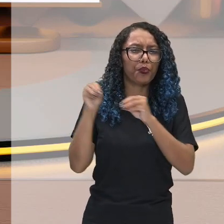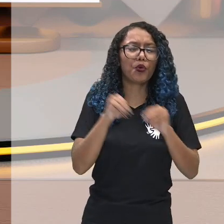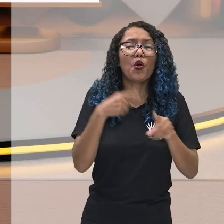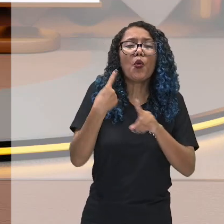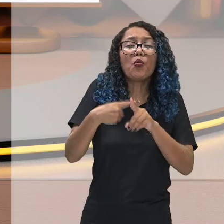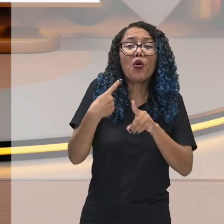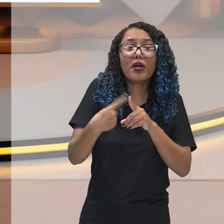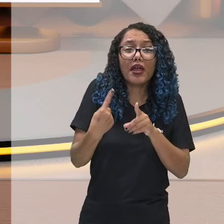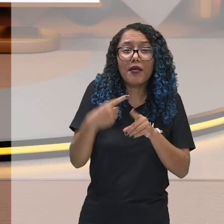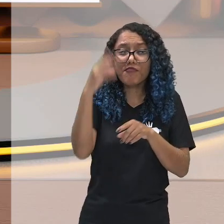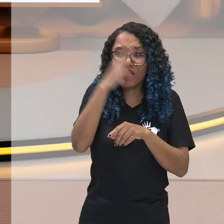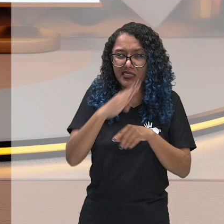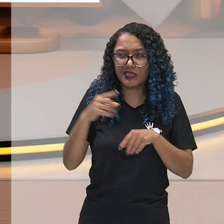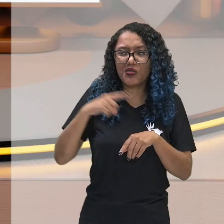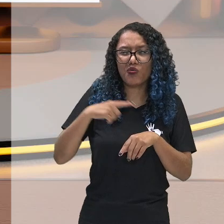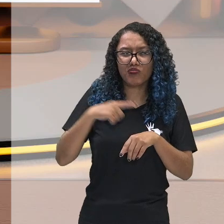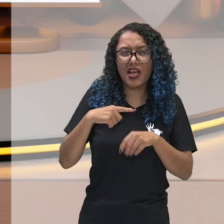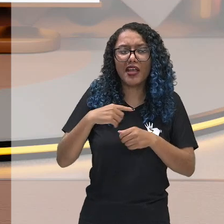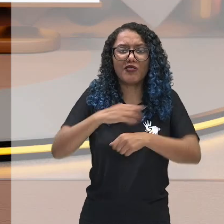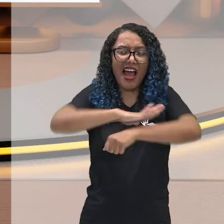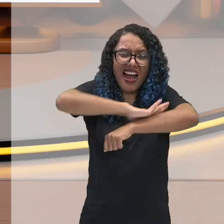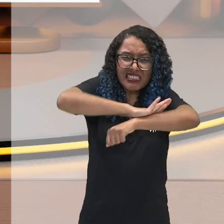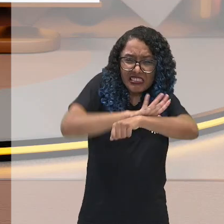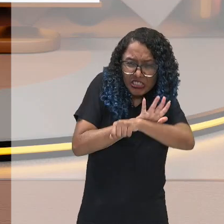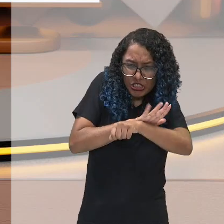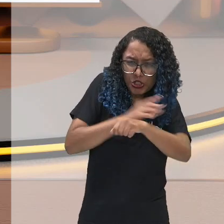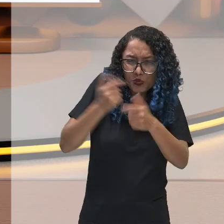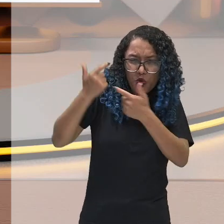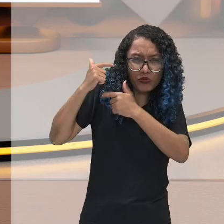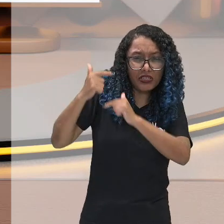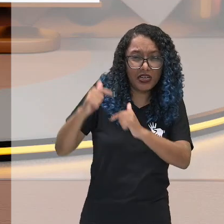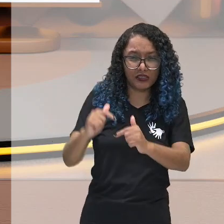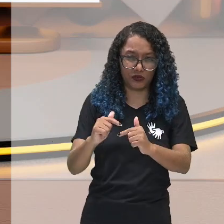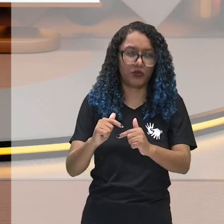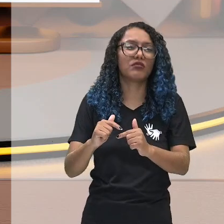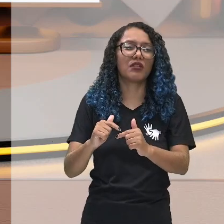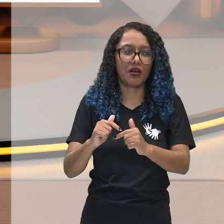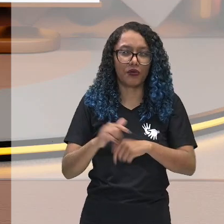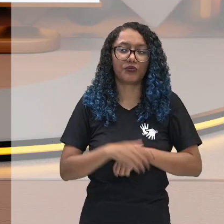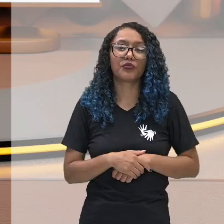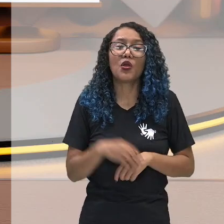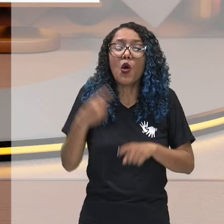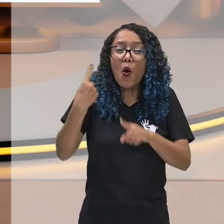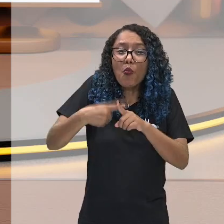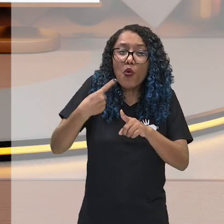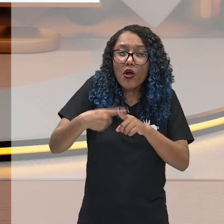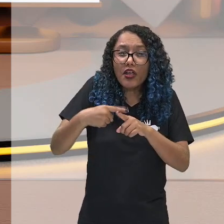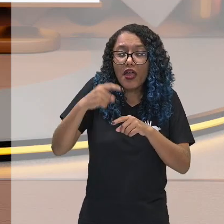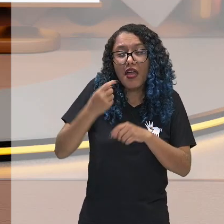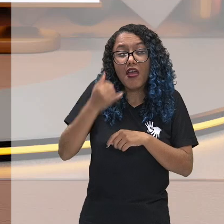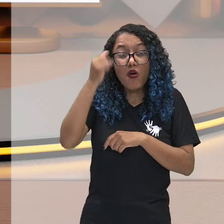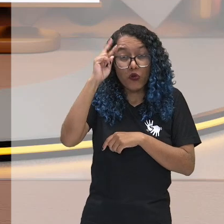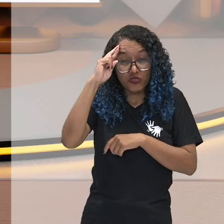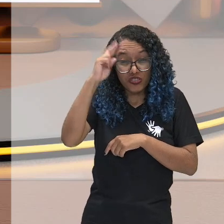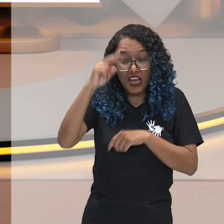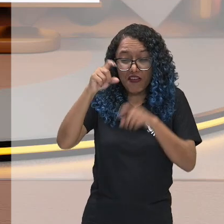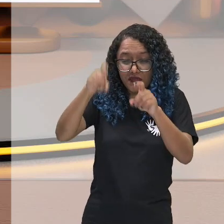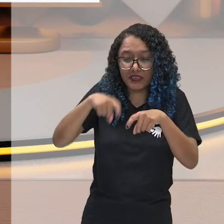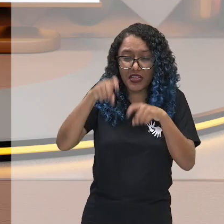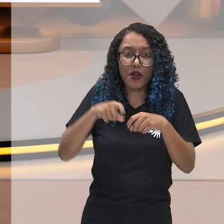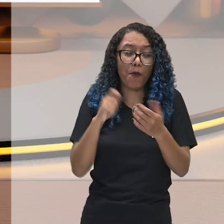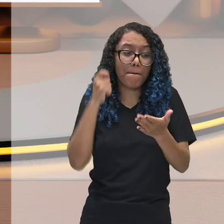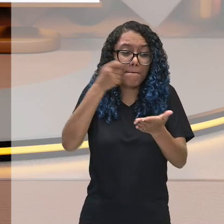então a gente vê que desde aquele momento o fazendeiro branco se negava a pagar o seu